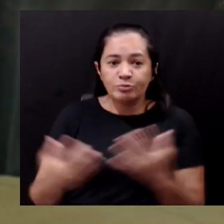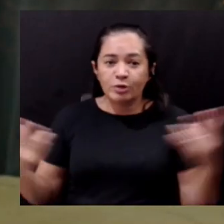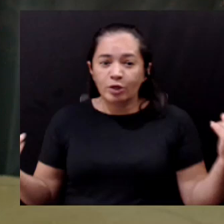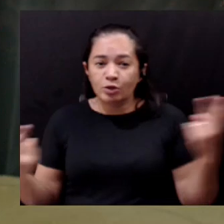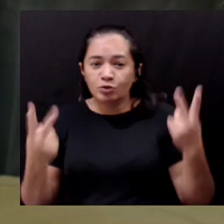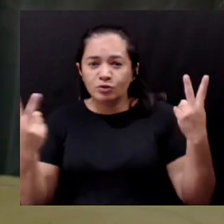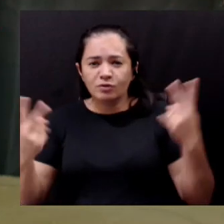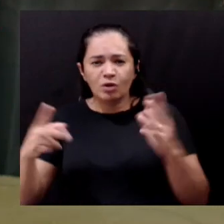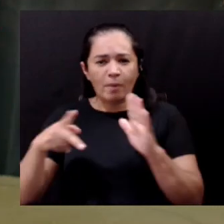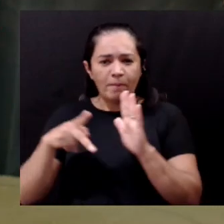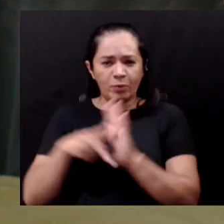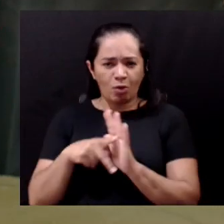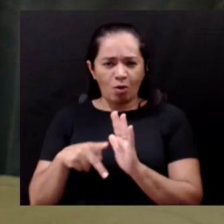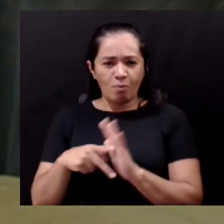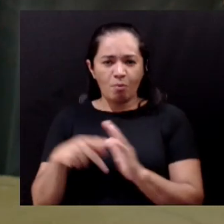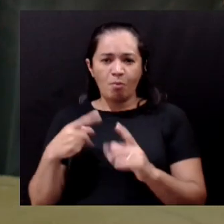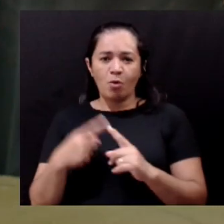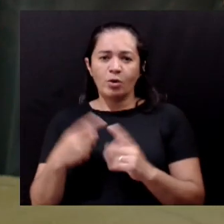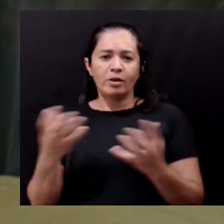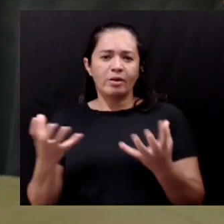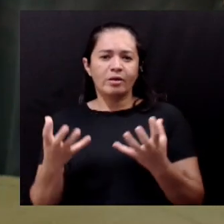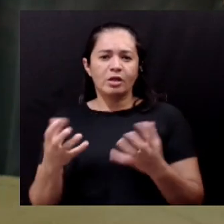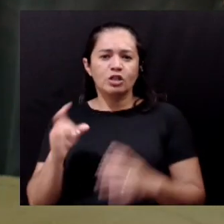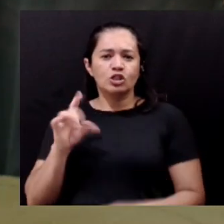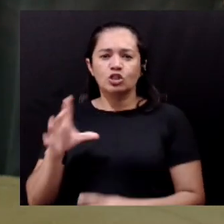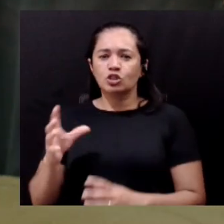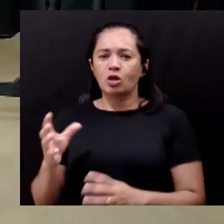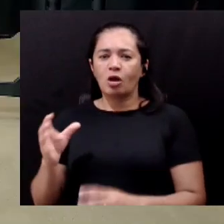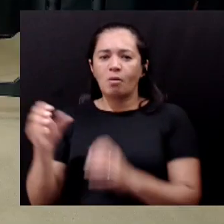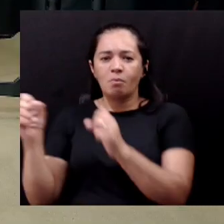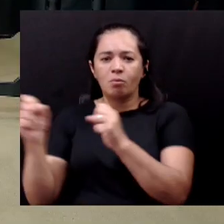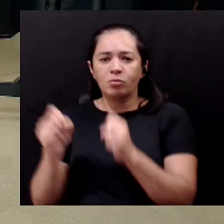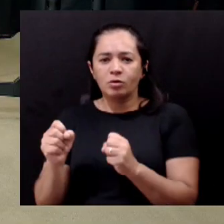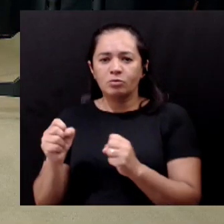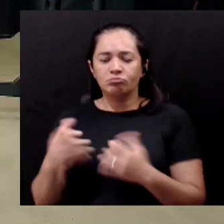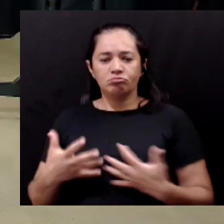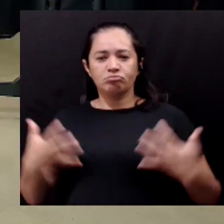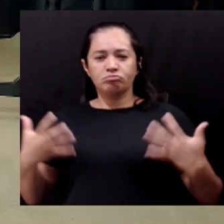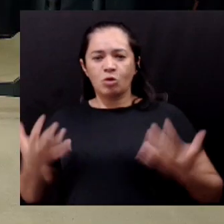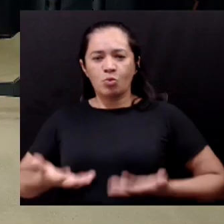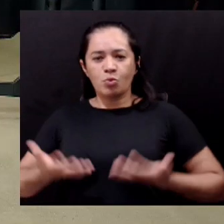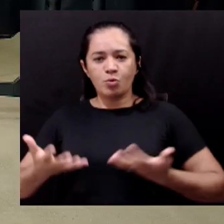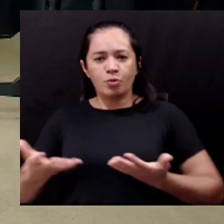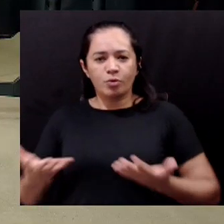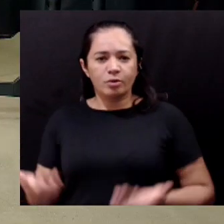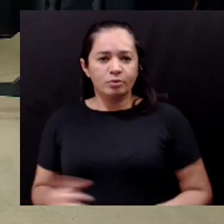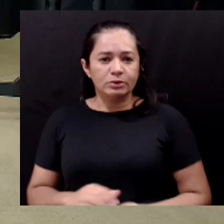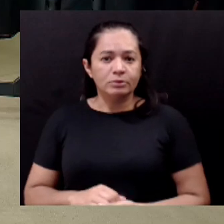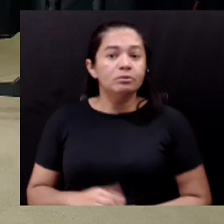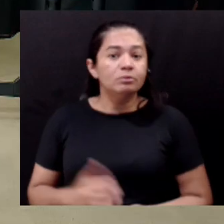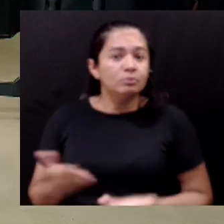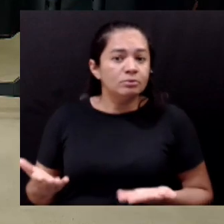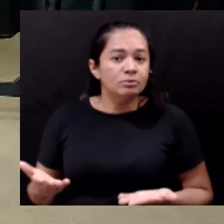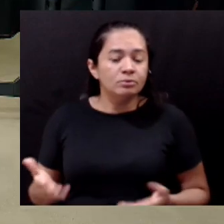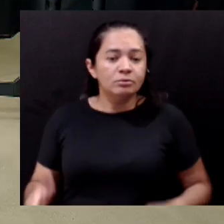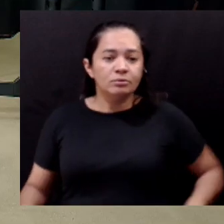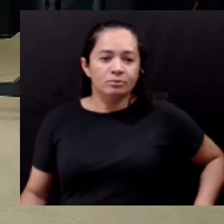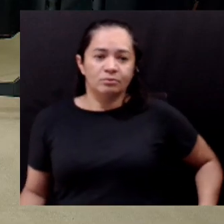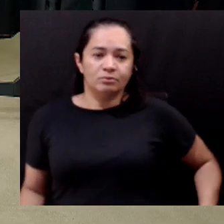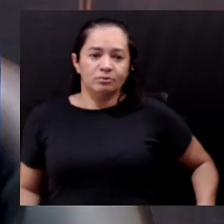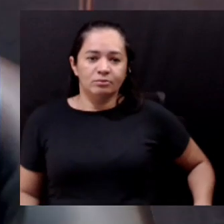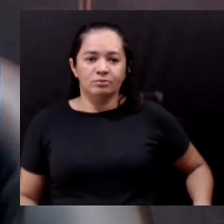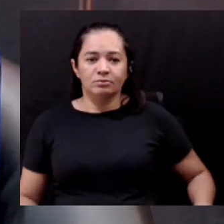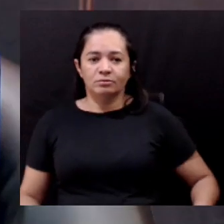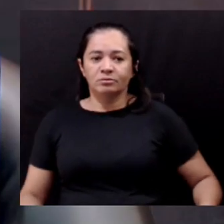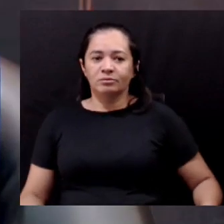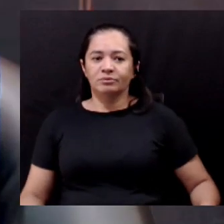a viver só para alimentar o ego, Juliana. Olha, Leandro, acho que todas as